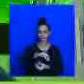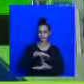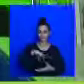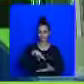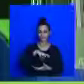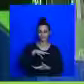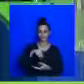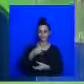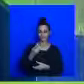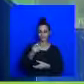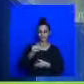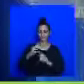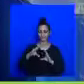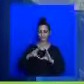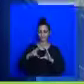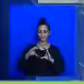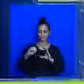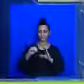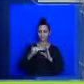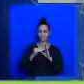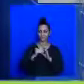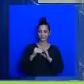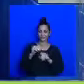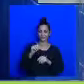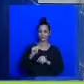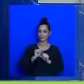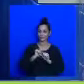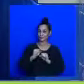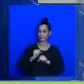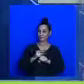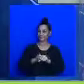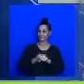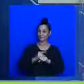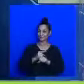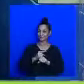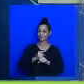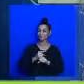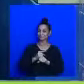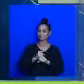10 bolas numeradas de 0 a 9 Pode ser agora